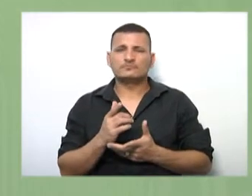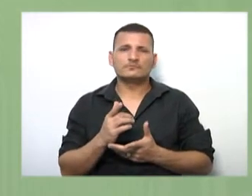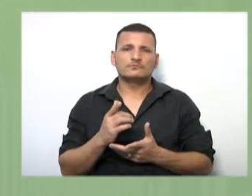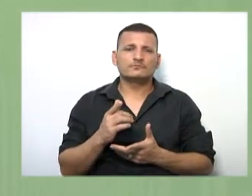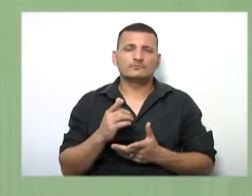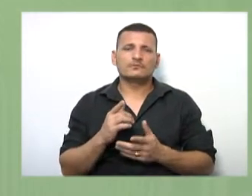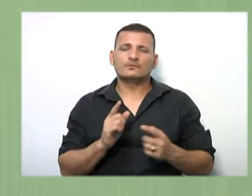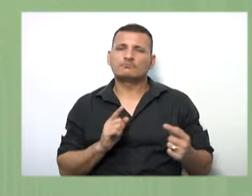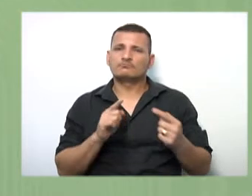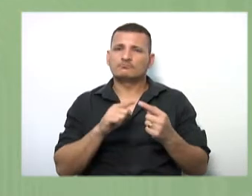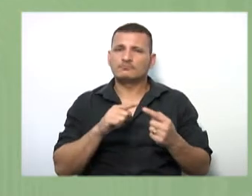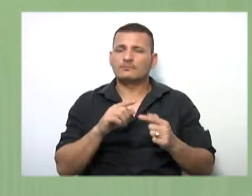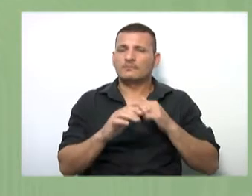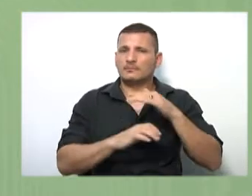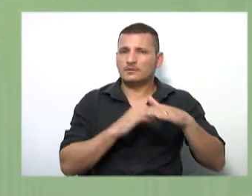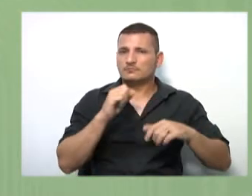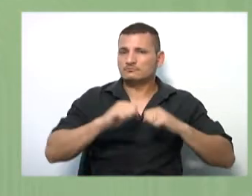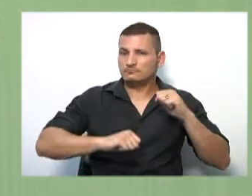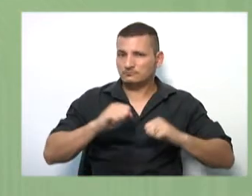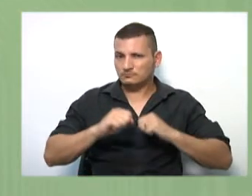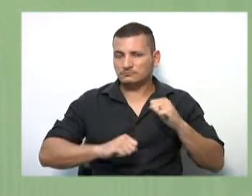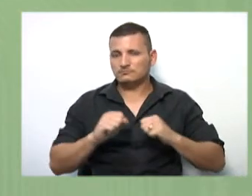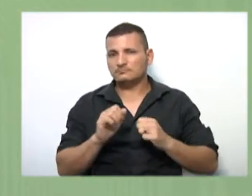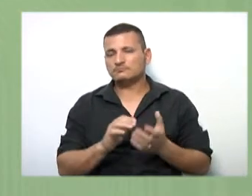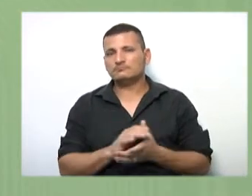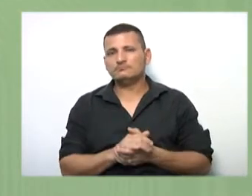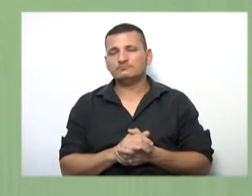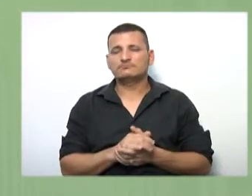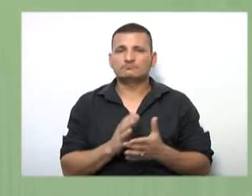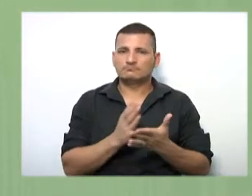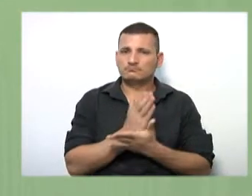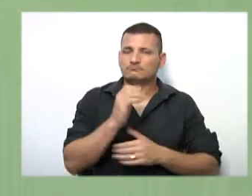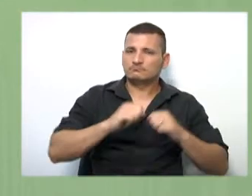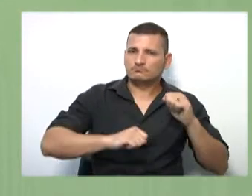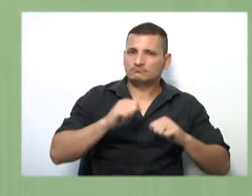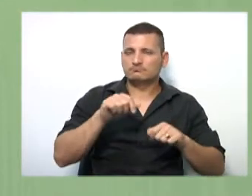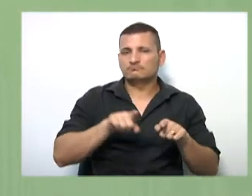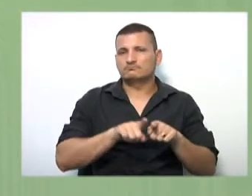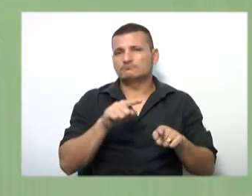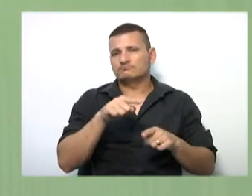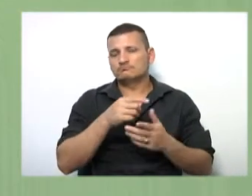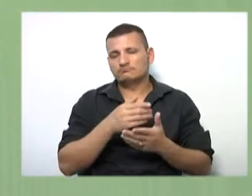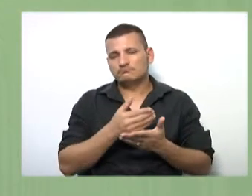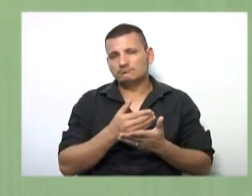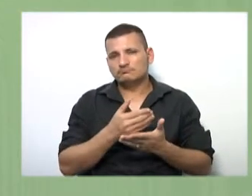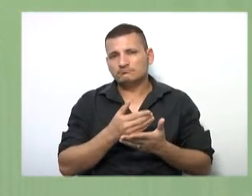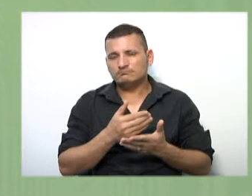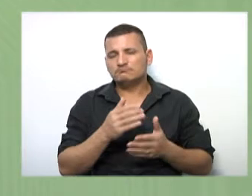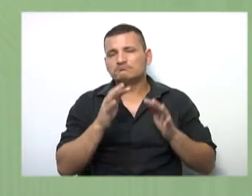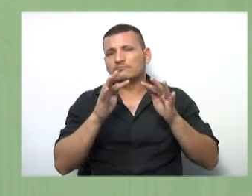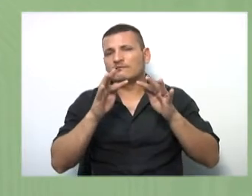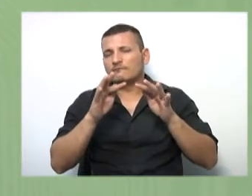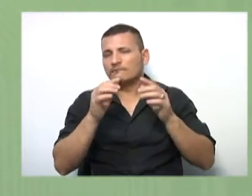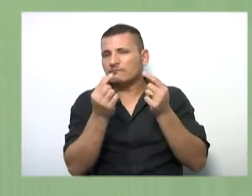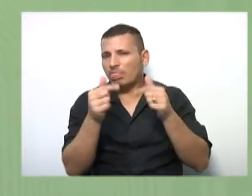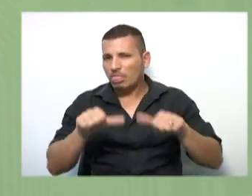industriais. A gente vai ter, quando grandes indústrias entram em estado de falência, também na prestação de serviços. Tá?